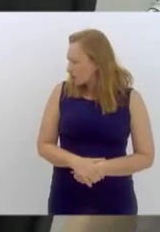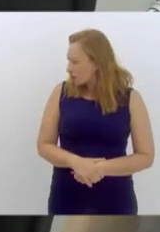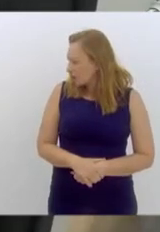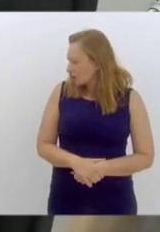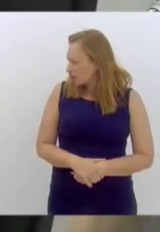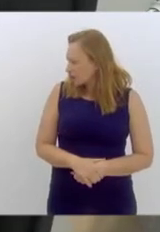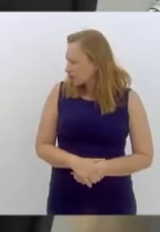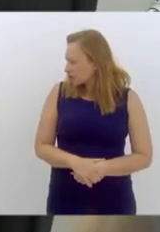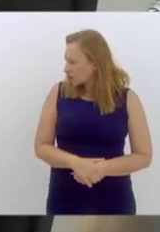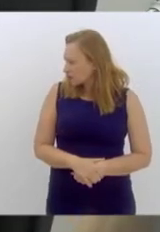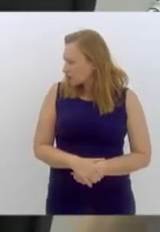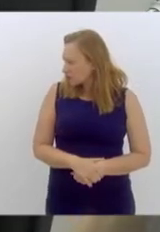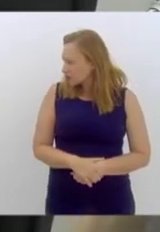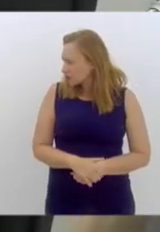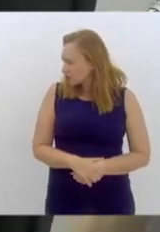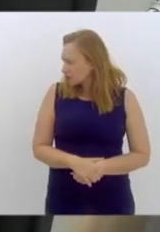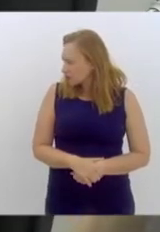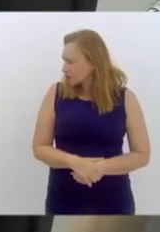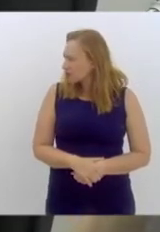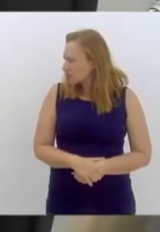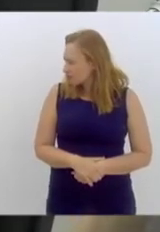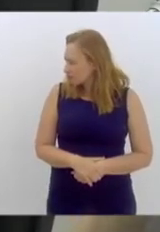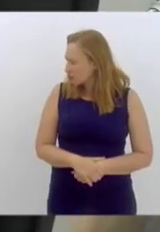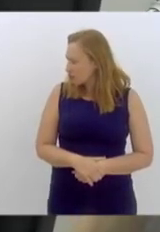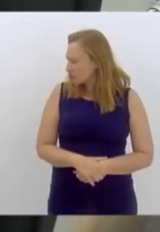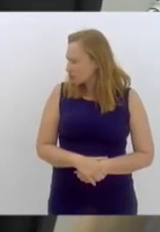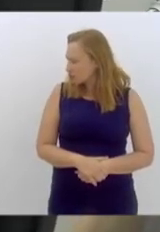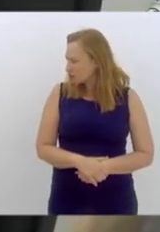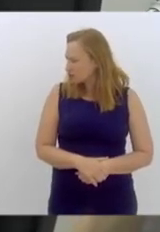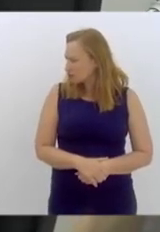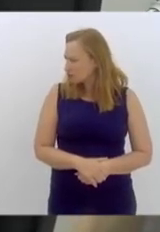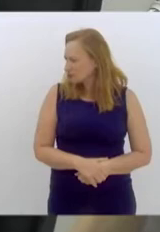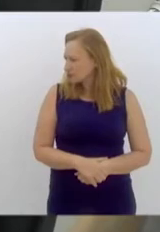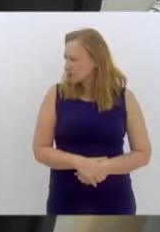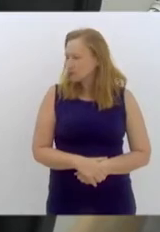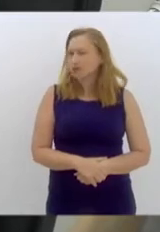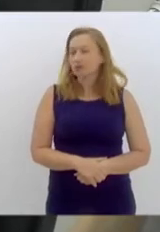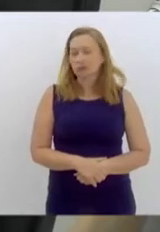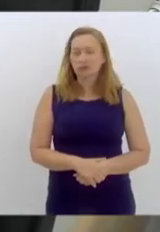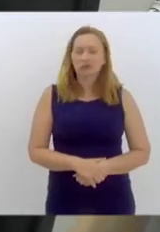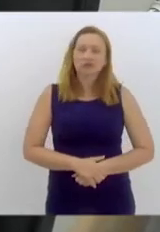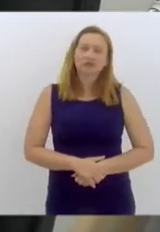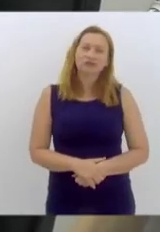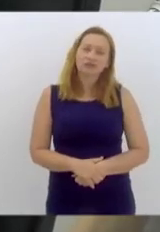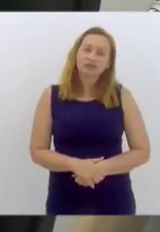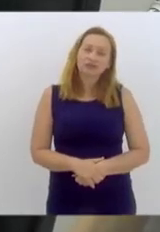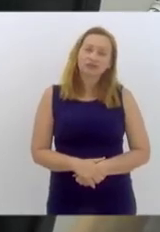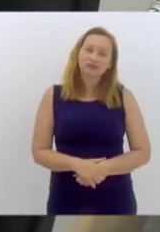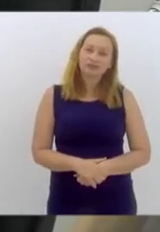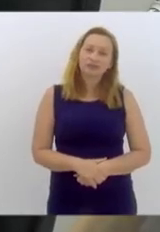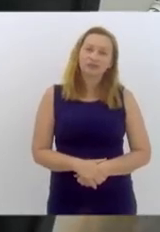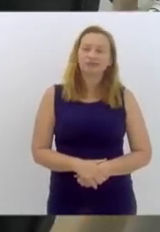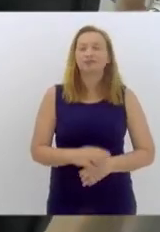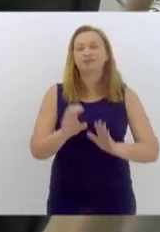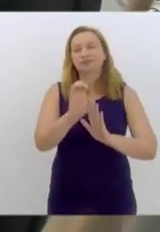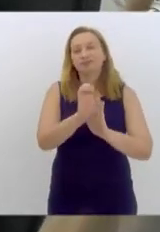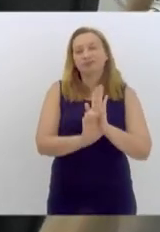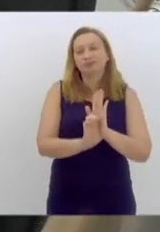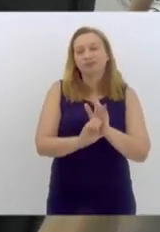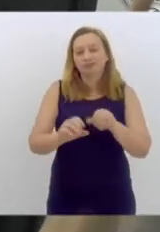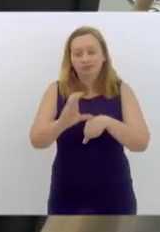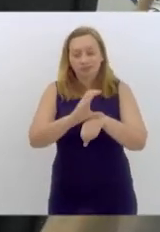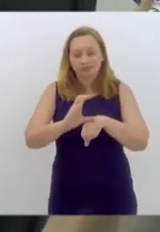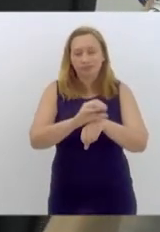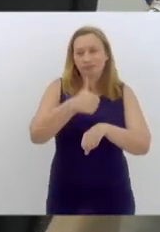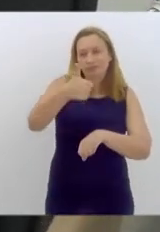justa explicação, mas não justifica. A senhora só explica. A emenda constitucional 108 é